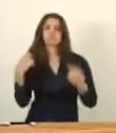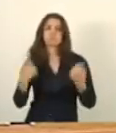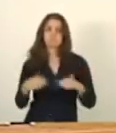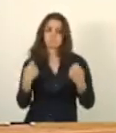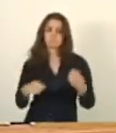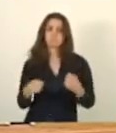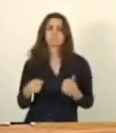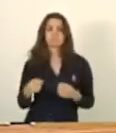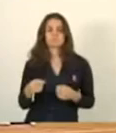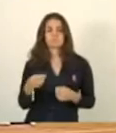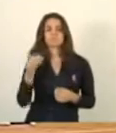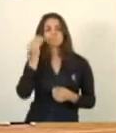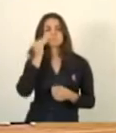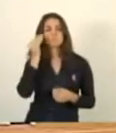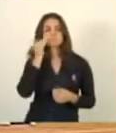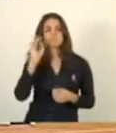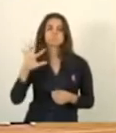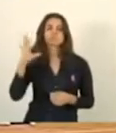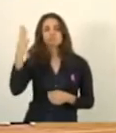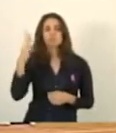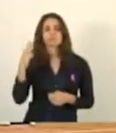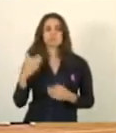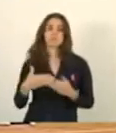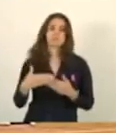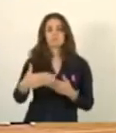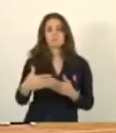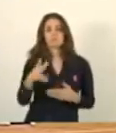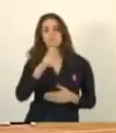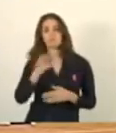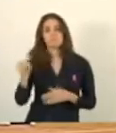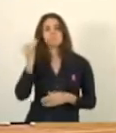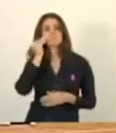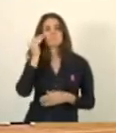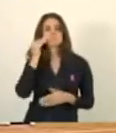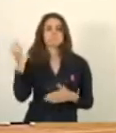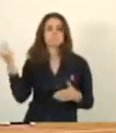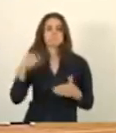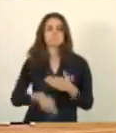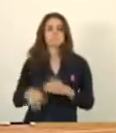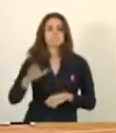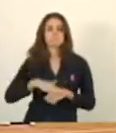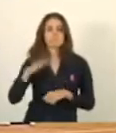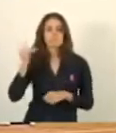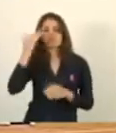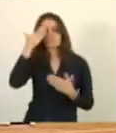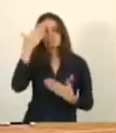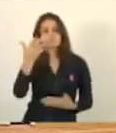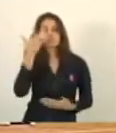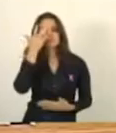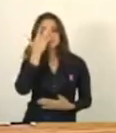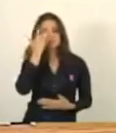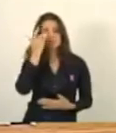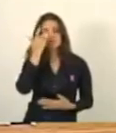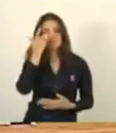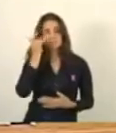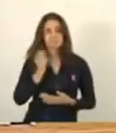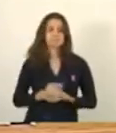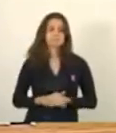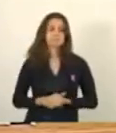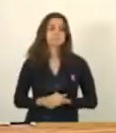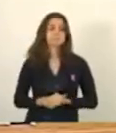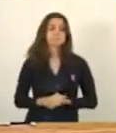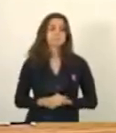ser revista. Mas em um momento oportuno nós nos aprofundaremos sobre esse assunto. Muito obrigado, deputado Dari.